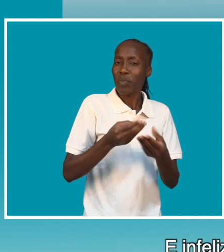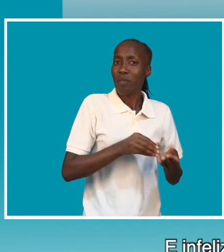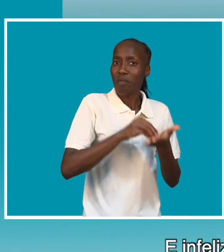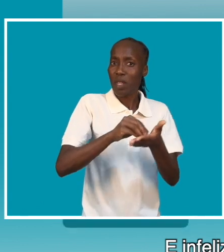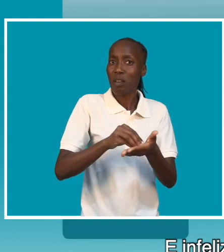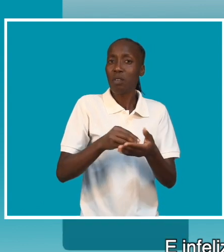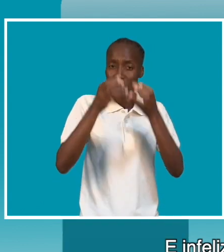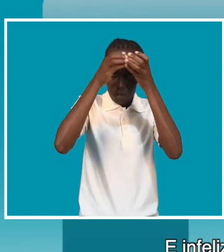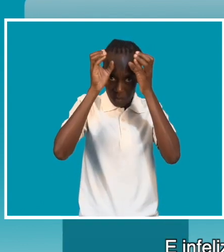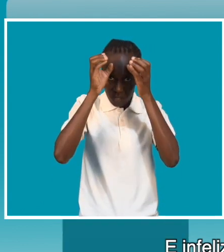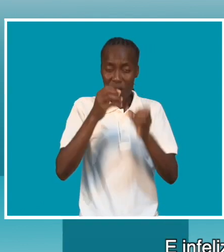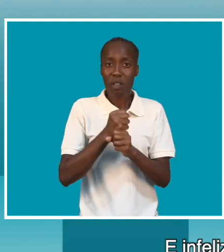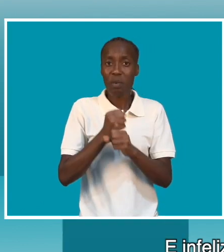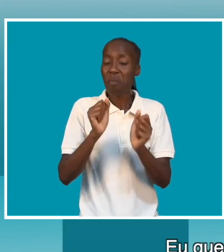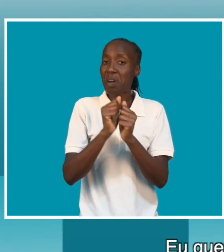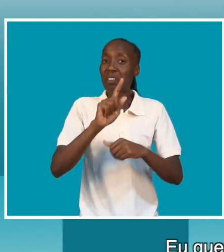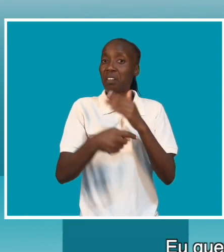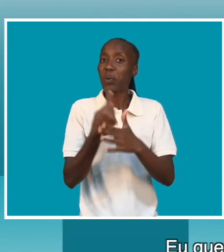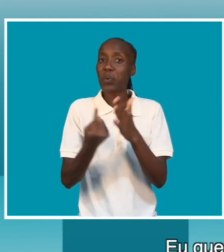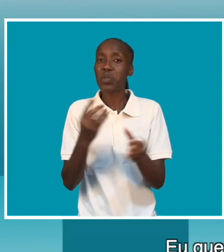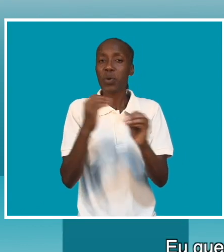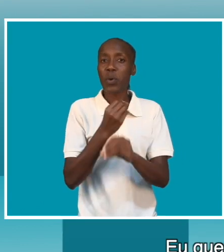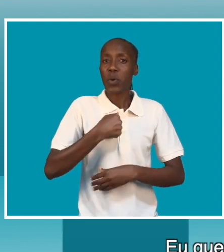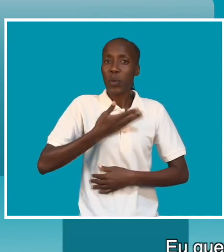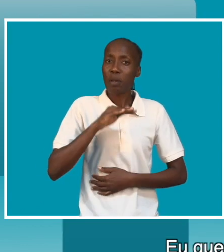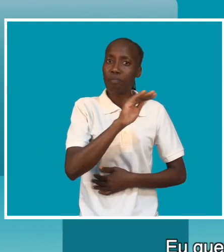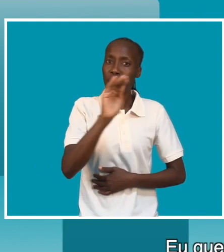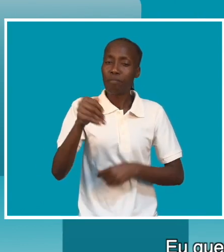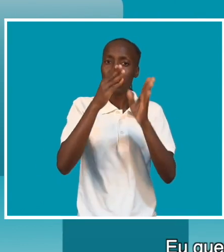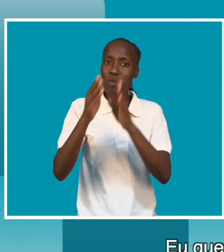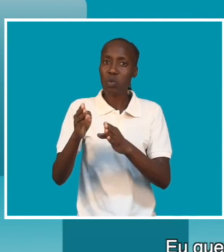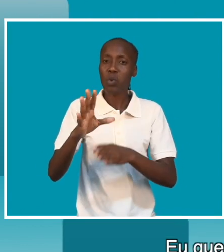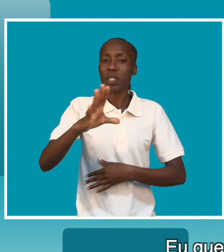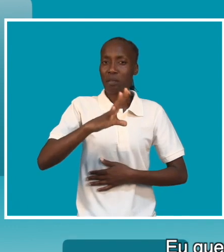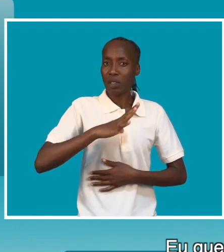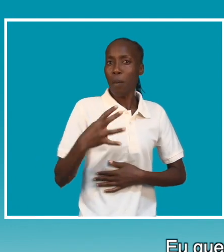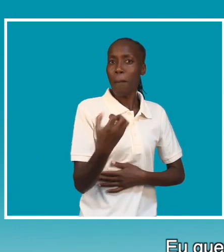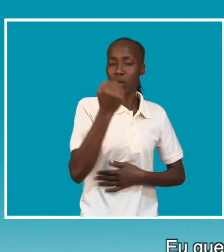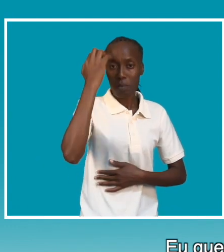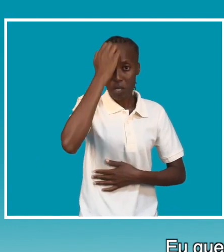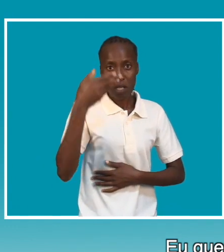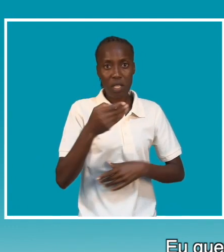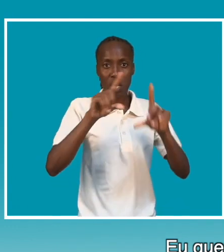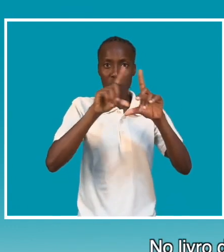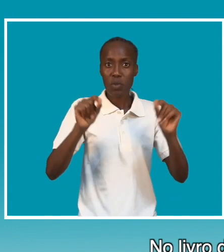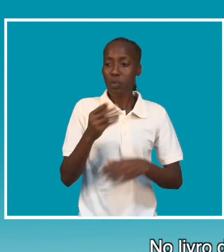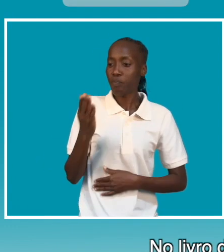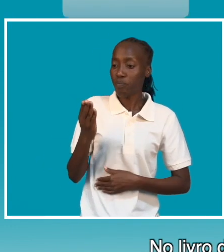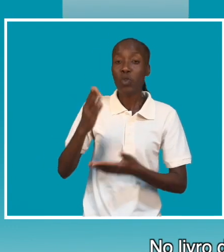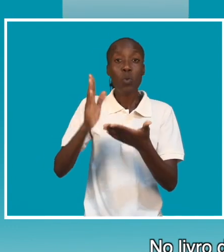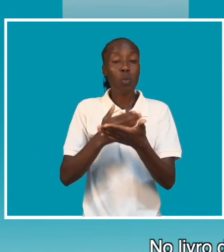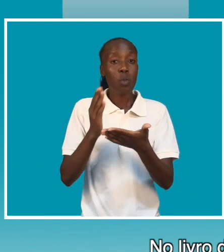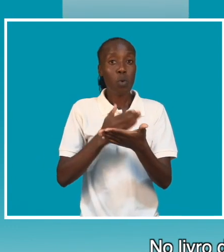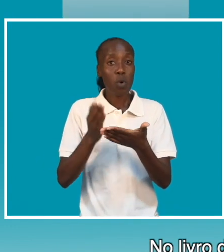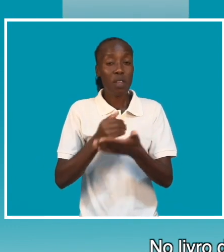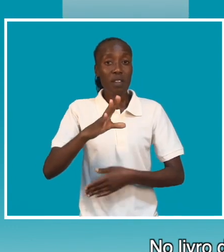e infelizmente isso não acontece eu queria apelar a quem direito para que se pensasse muito nisto no